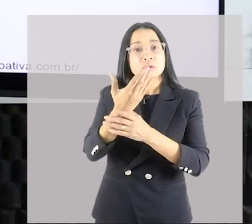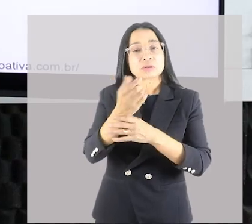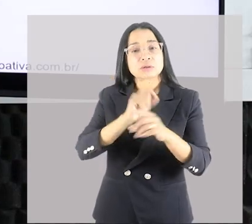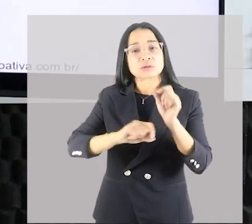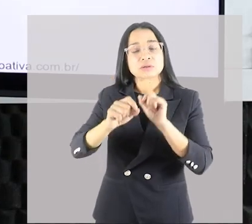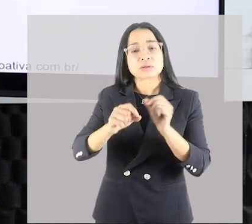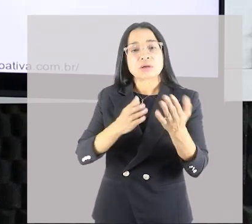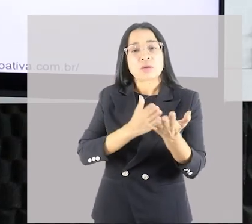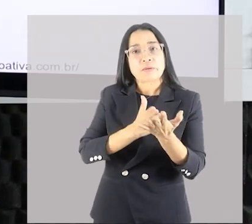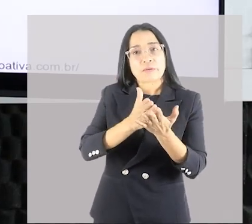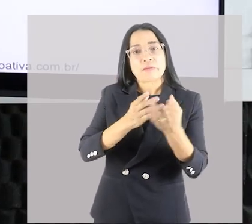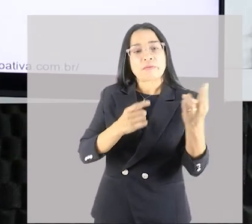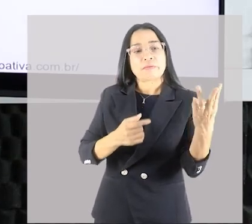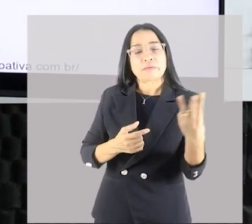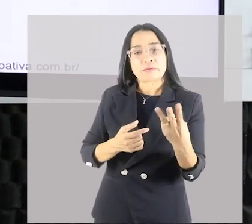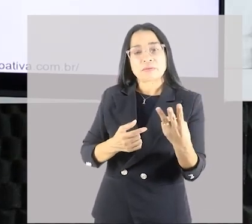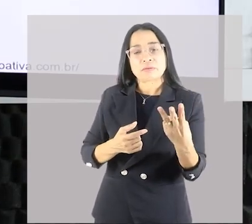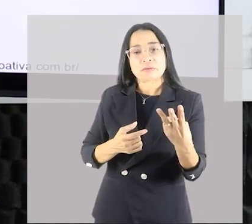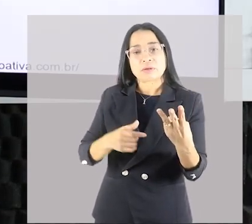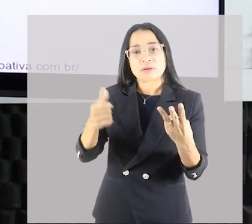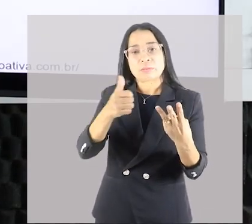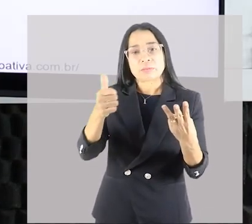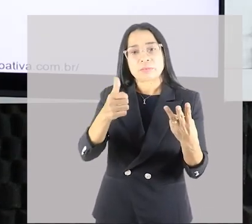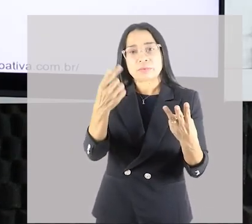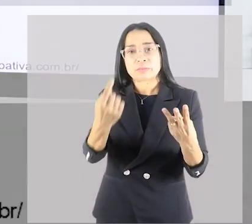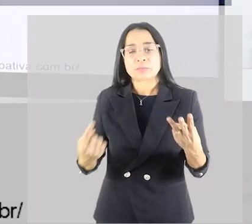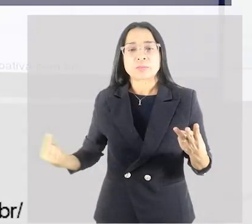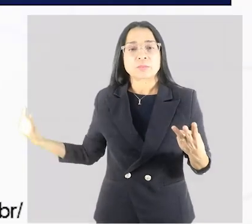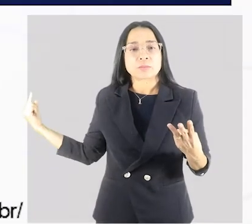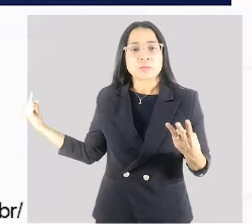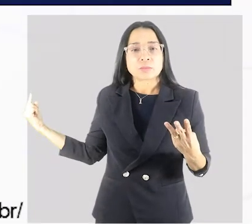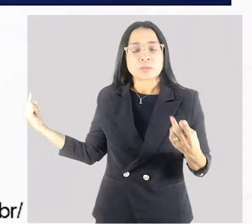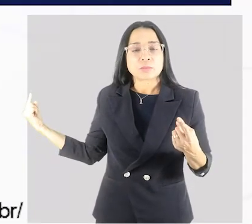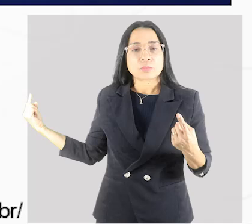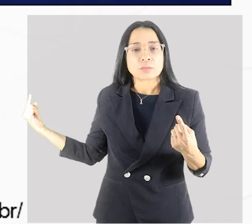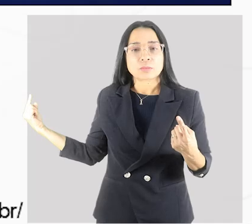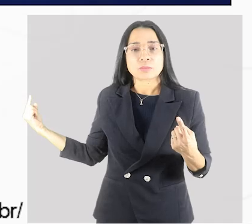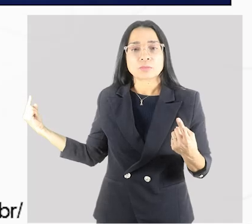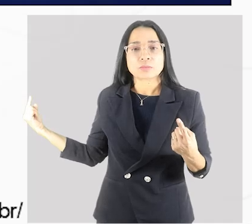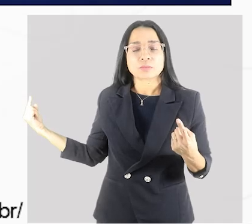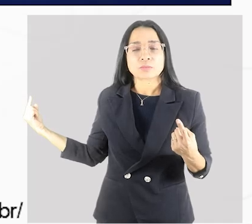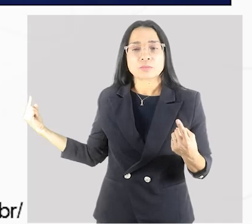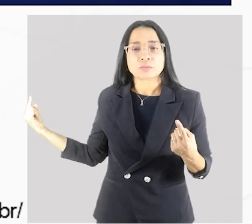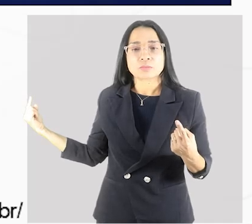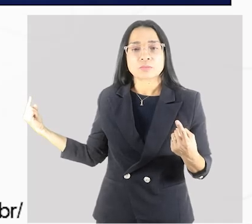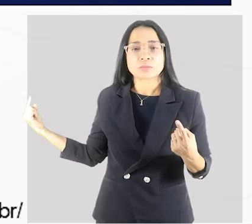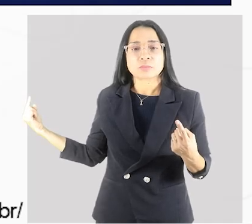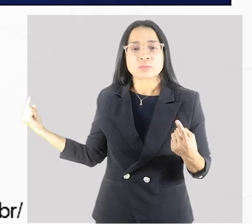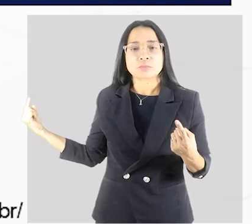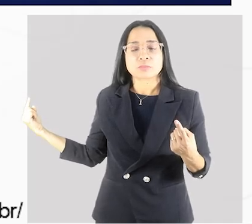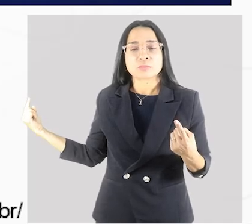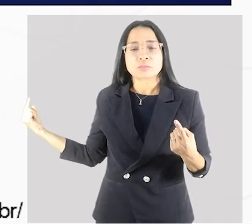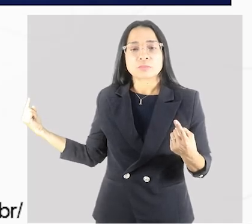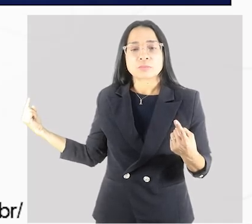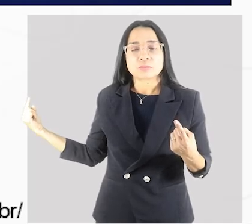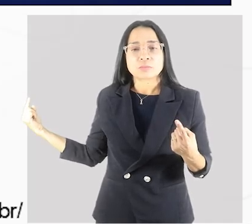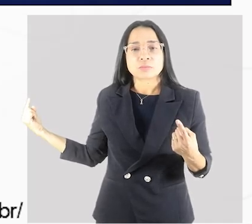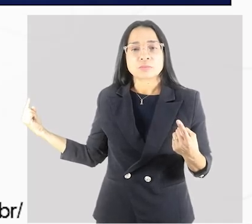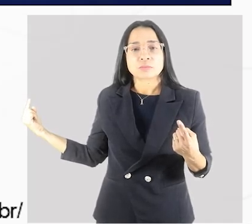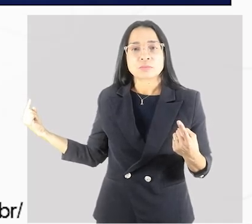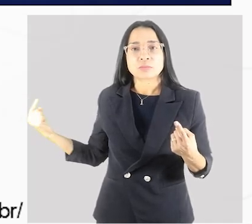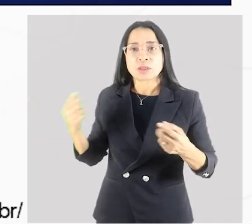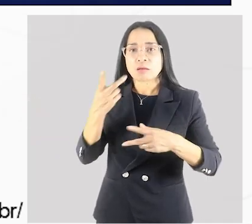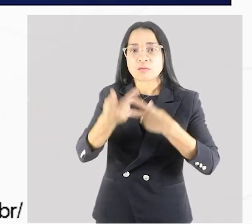3 vertentes. A primeira, o forró-bodó, tá, que vem do francês fox bordeaux. Então,